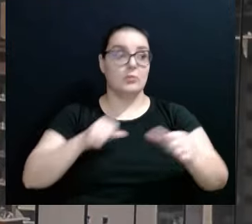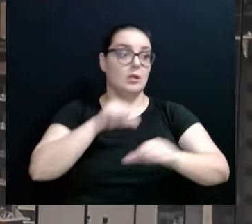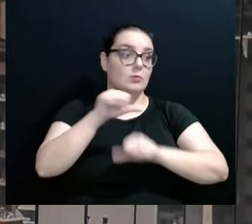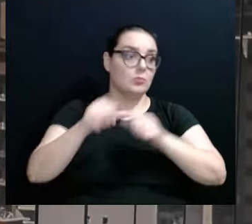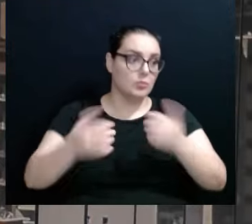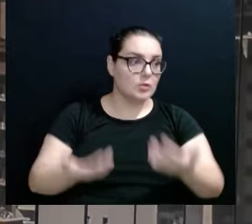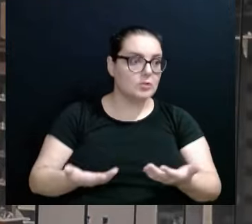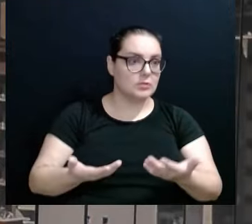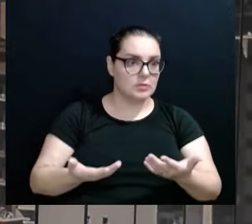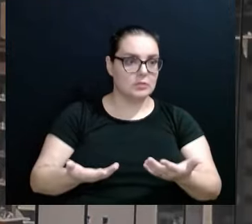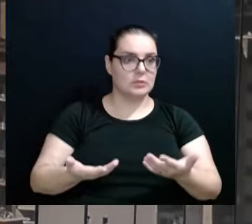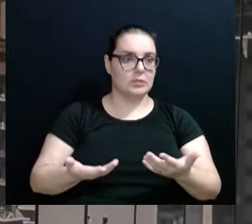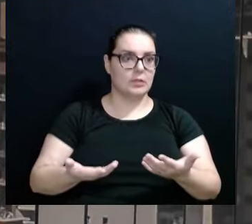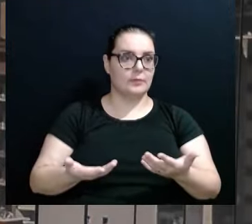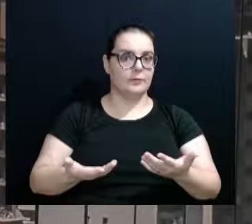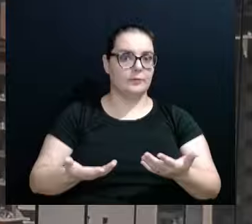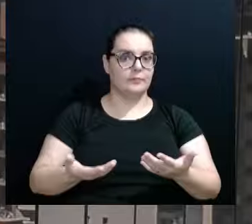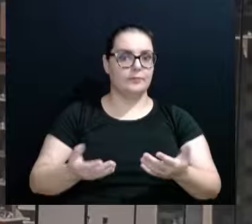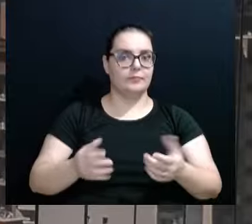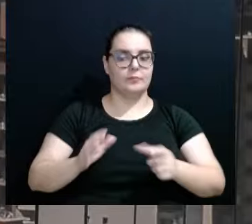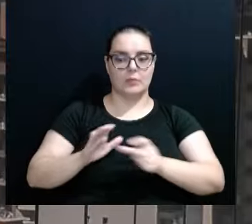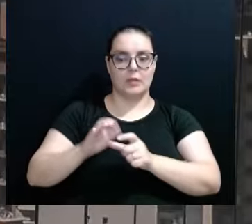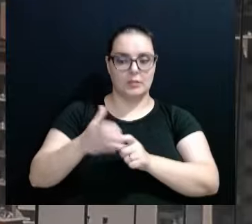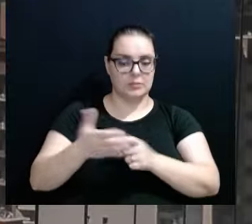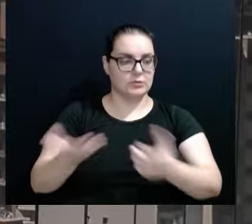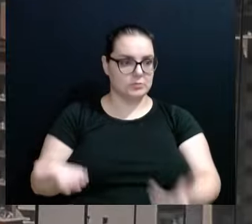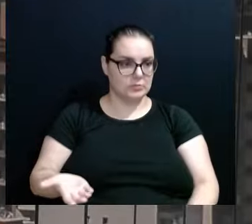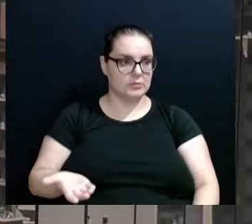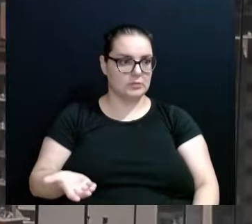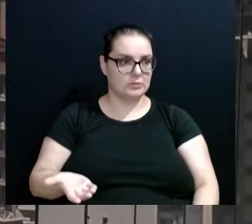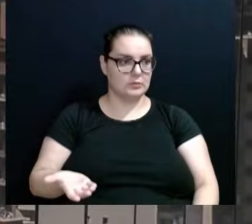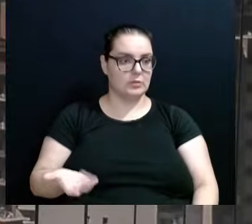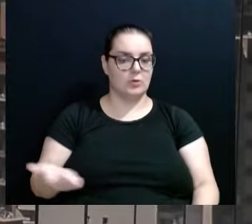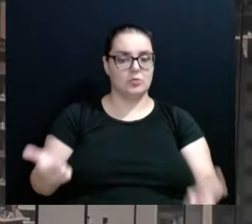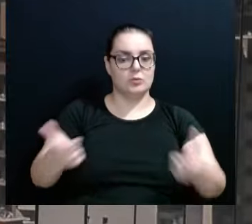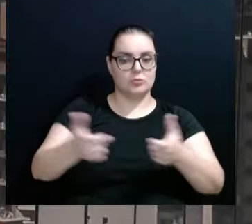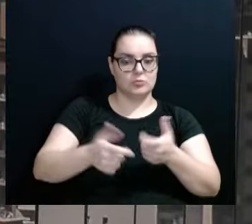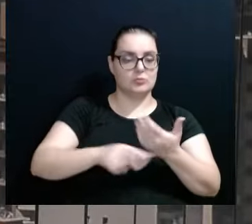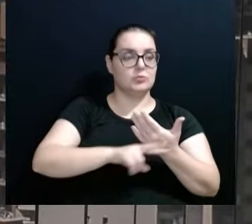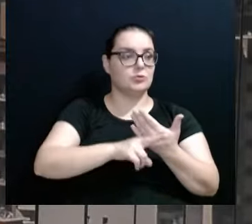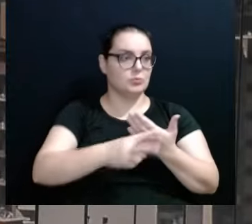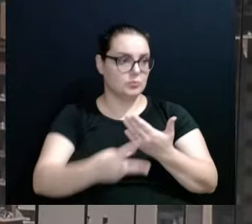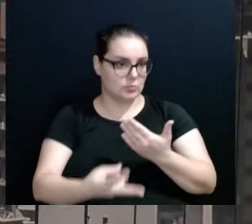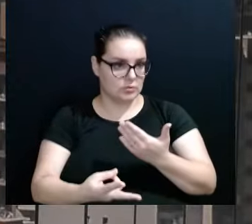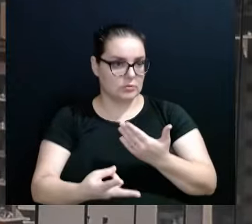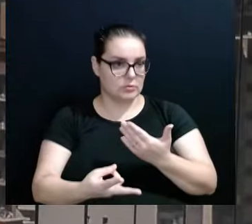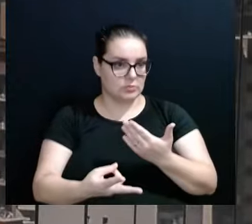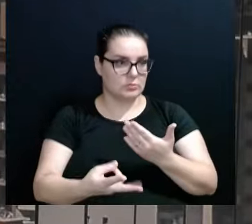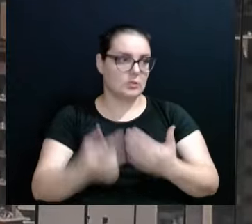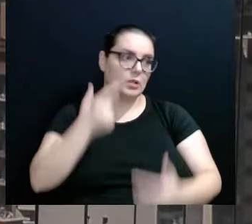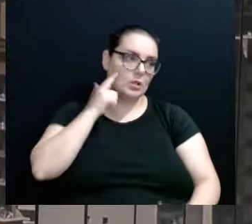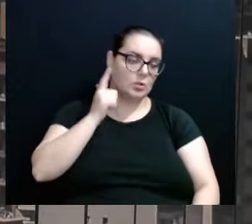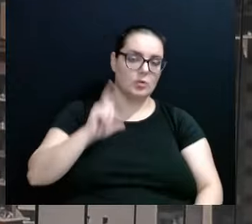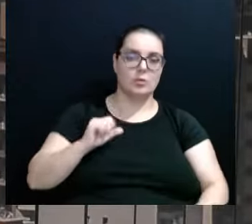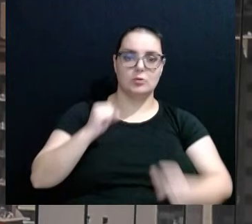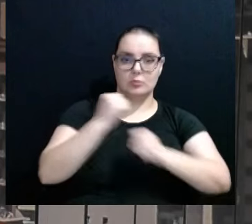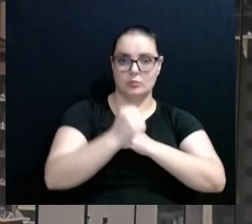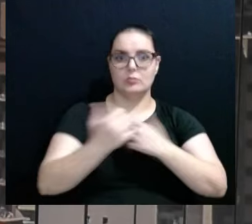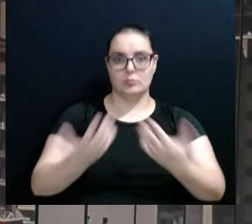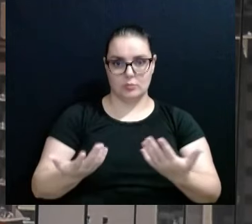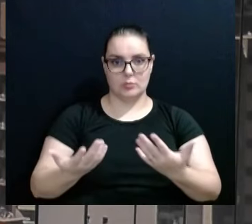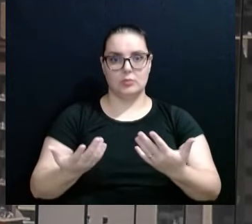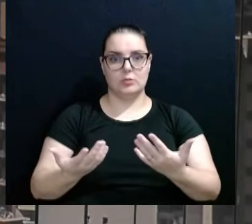digamos que, mudar essa nomenclatura ou até minimizar os efeitos e,